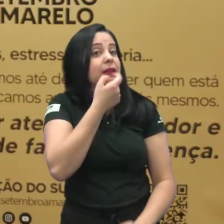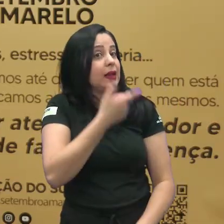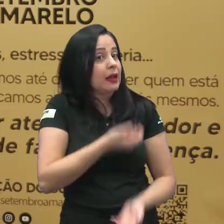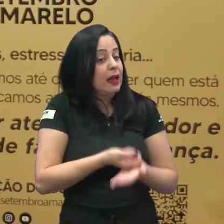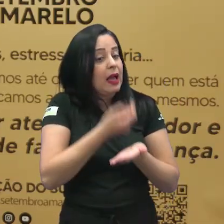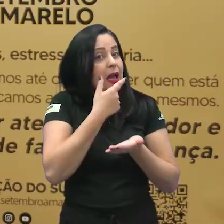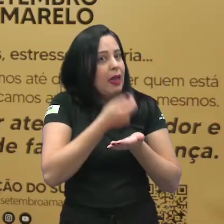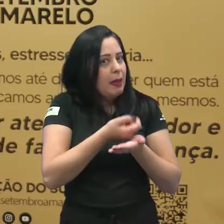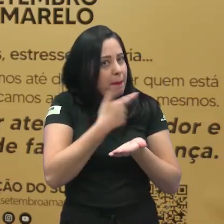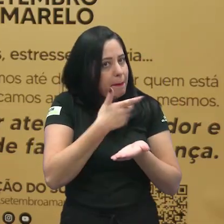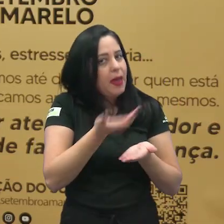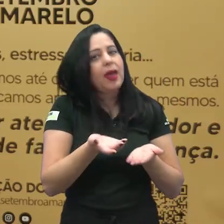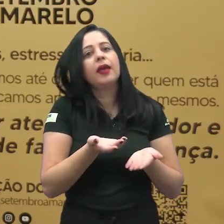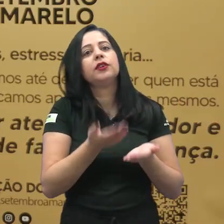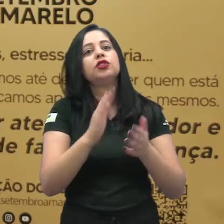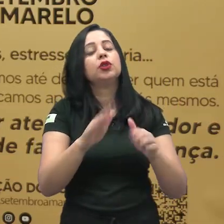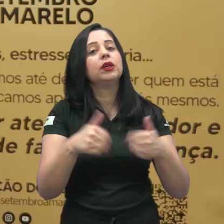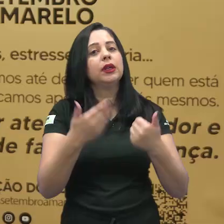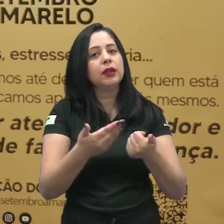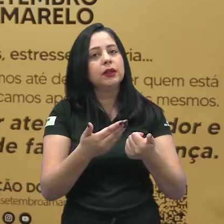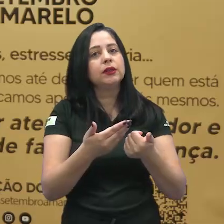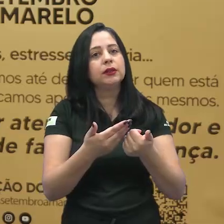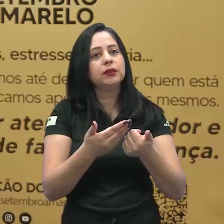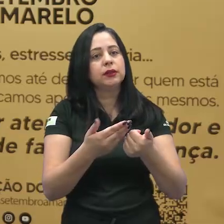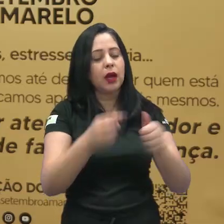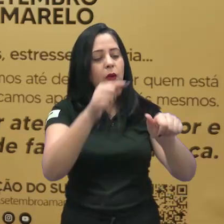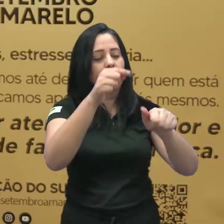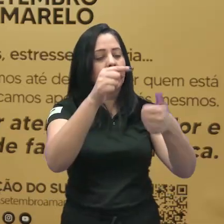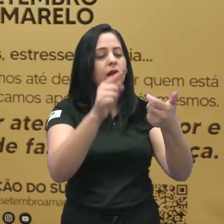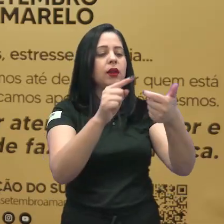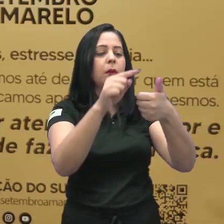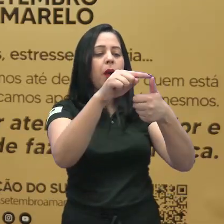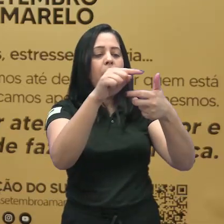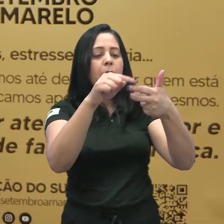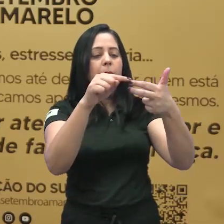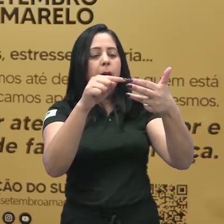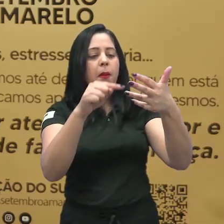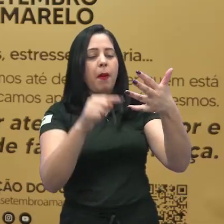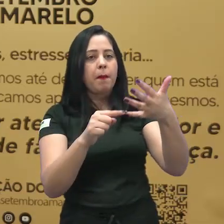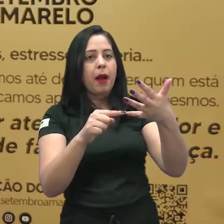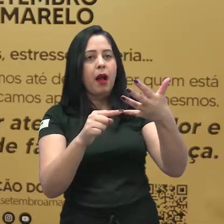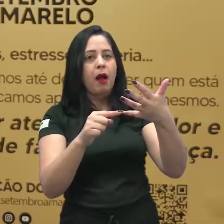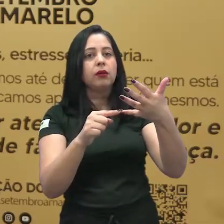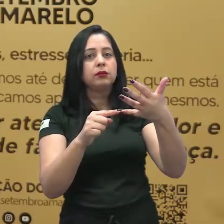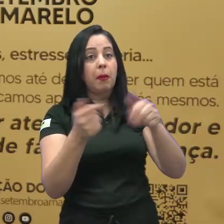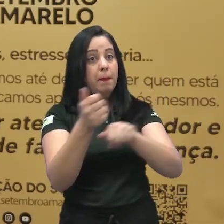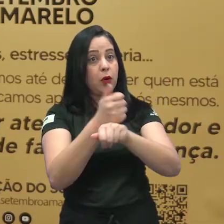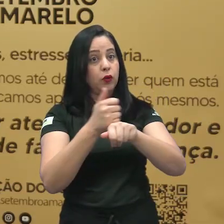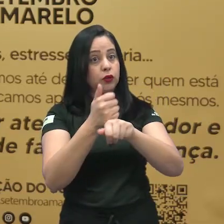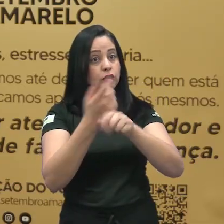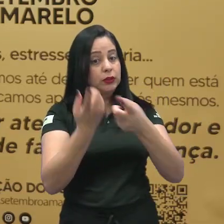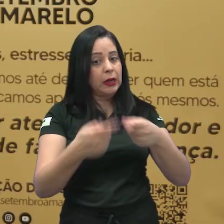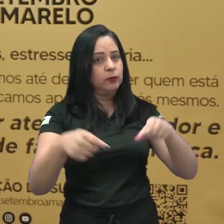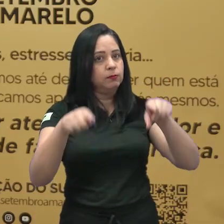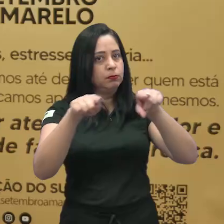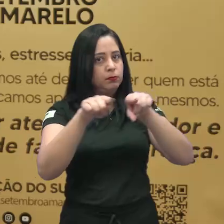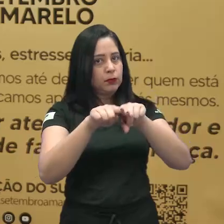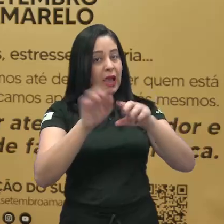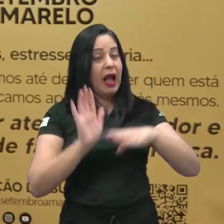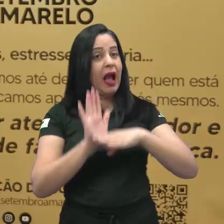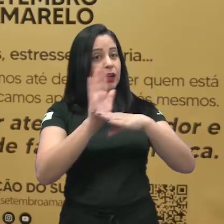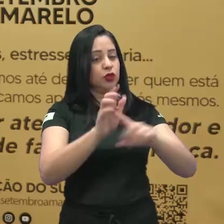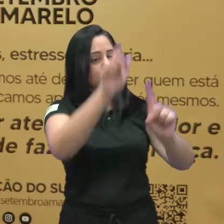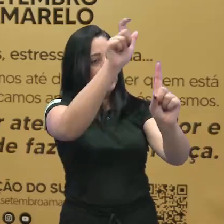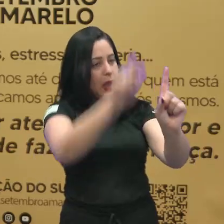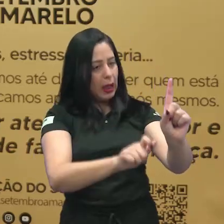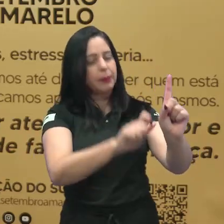daí o psiquiatra, né? Então, essa rede de ações contribuem para que a pessoa encontre